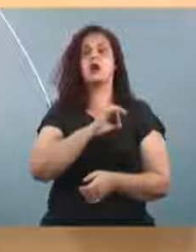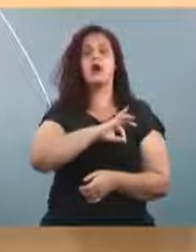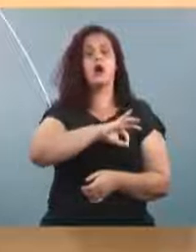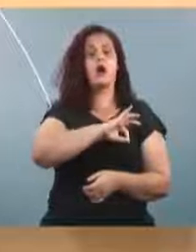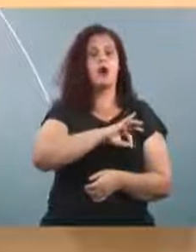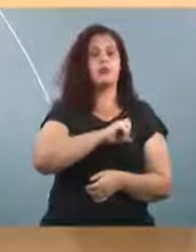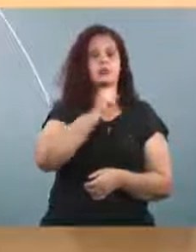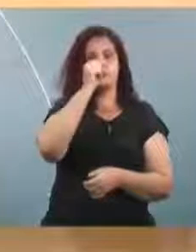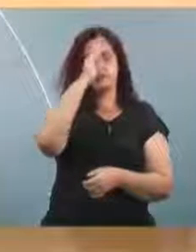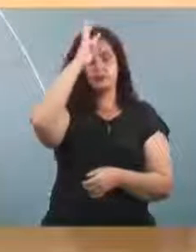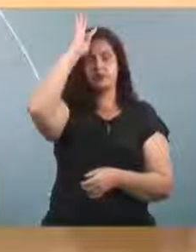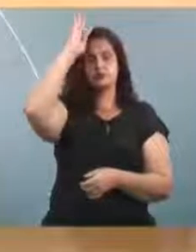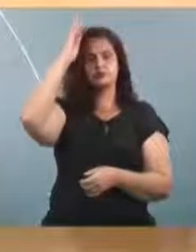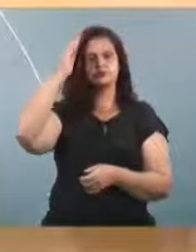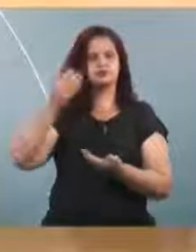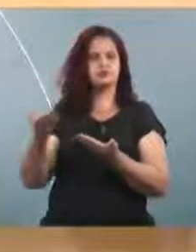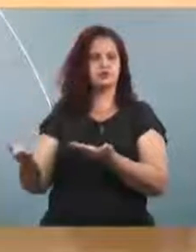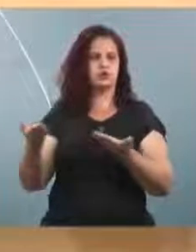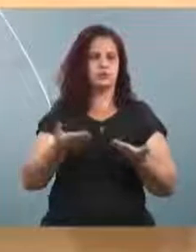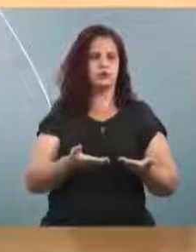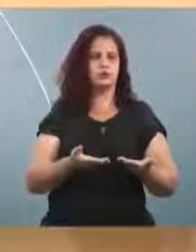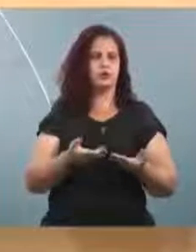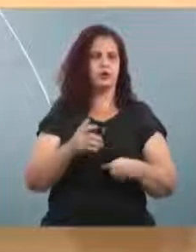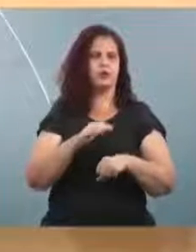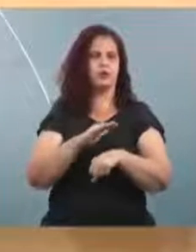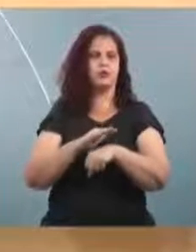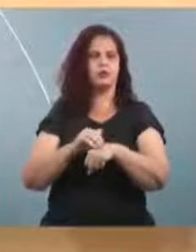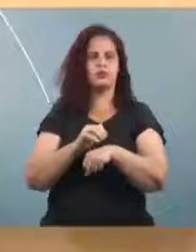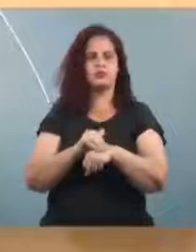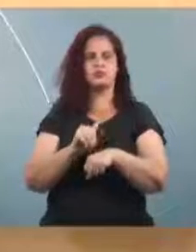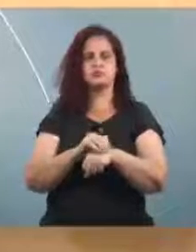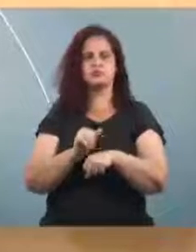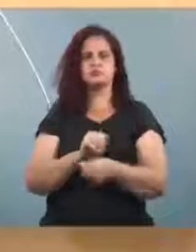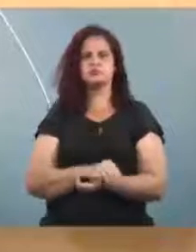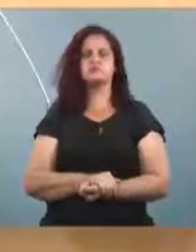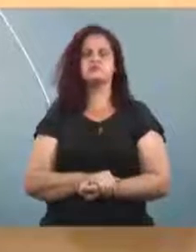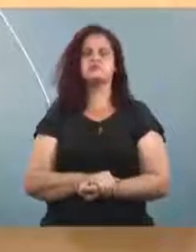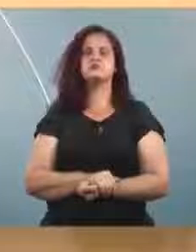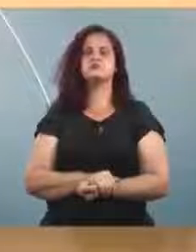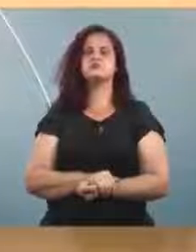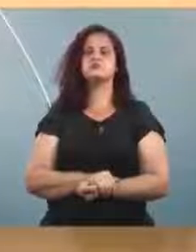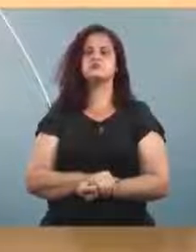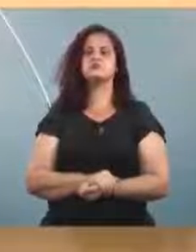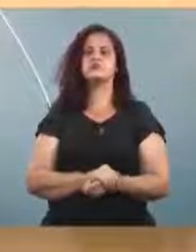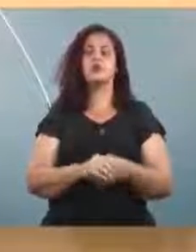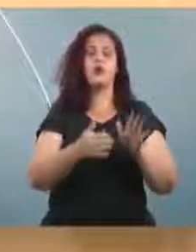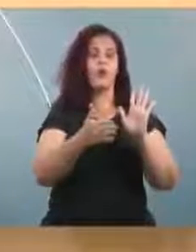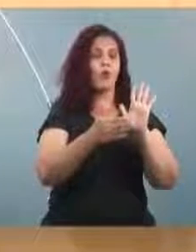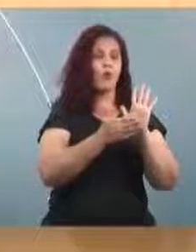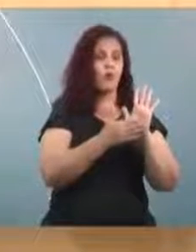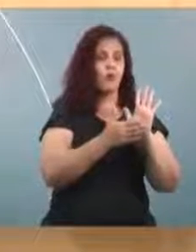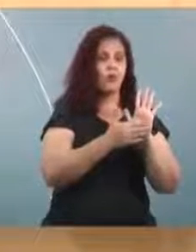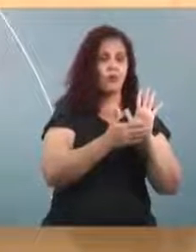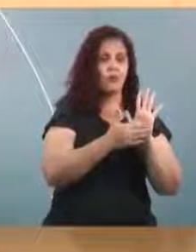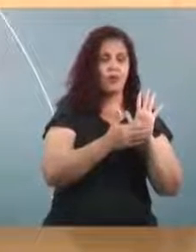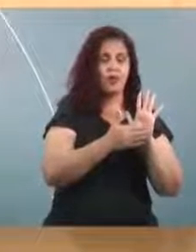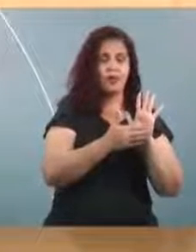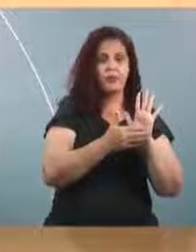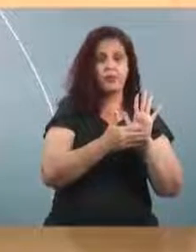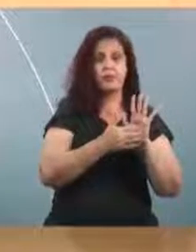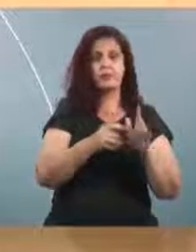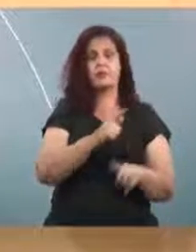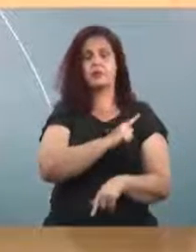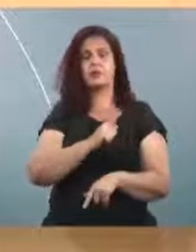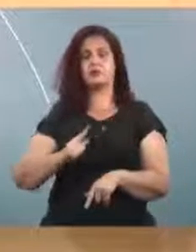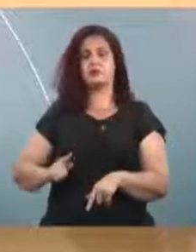polícia militar o Bombeiro Militar seriam chamados pois isso A exemplo de outras promessas do governo do PT da governadora Fátima